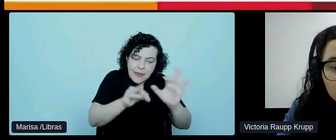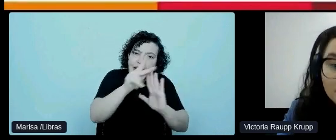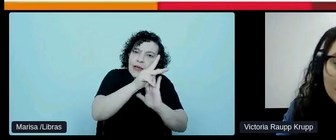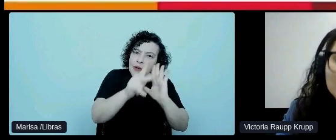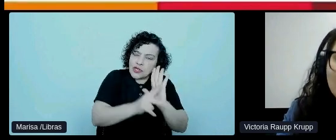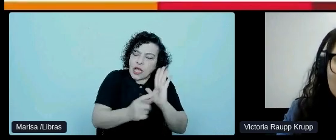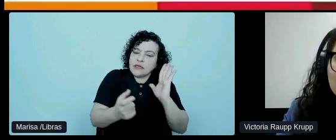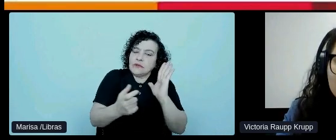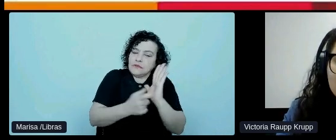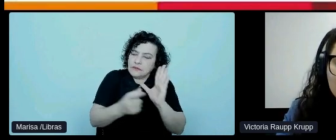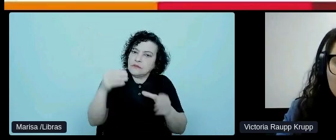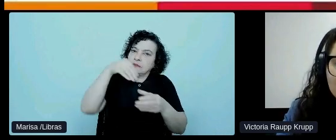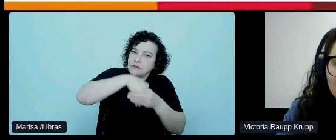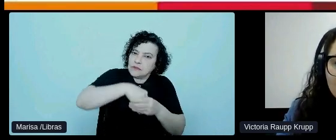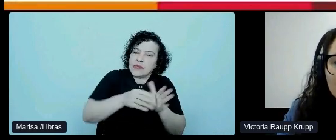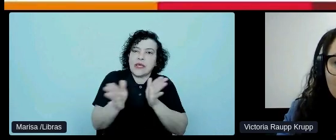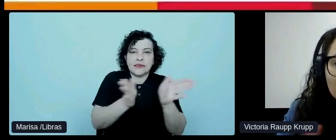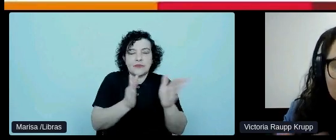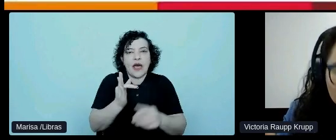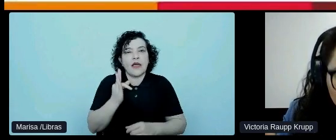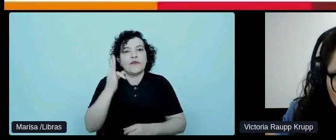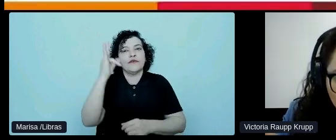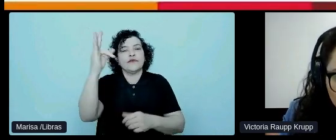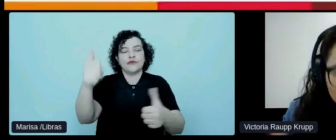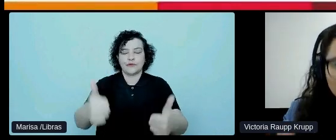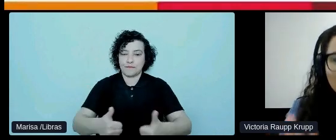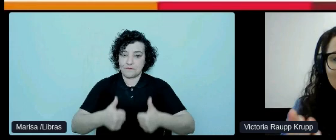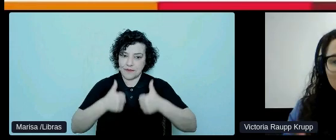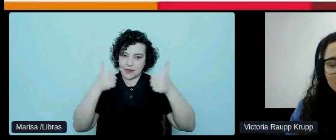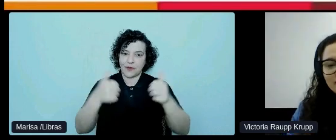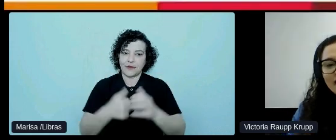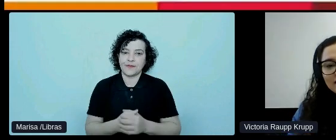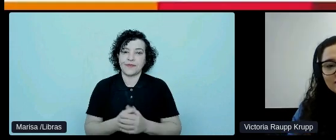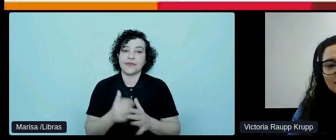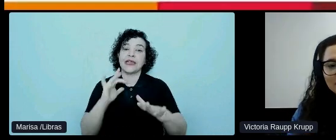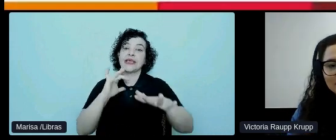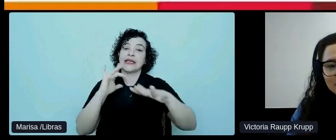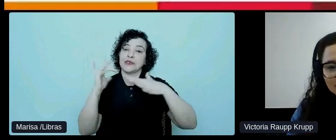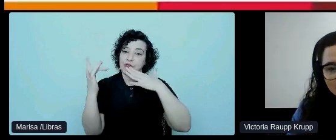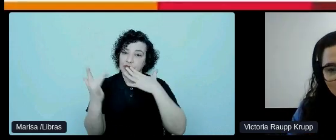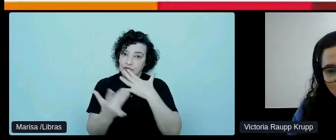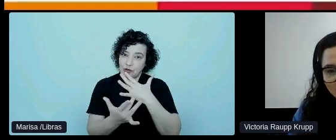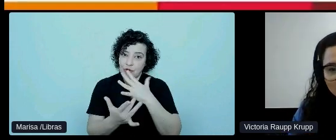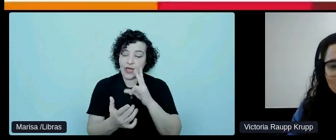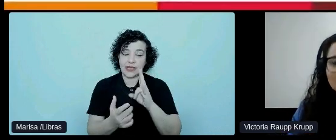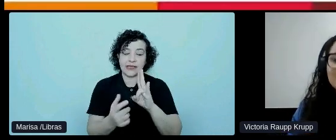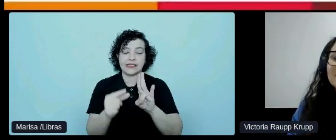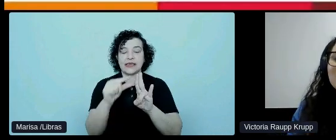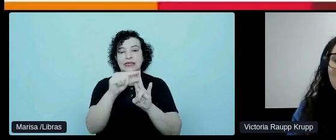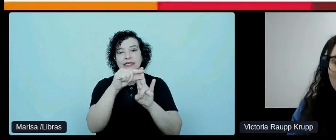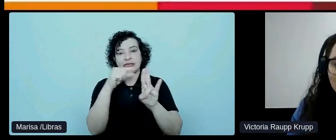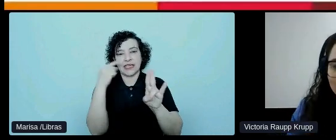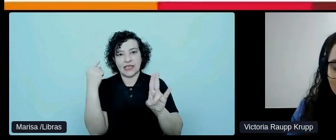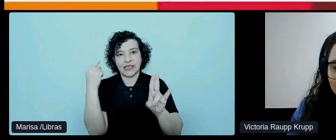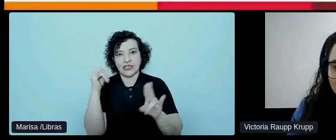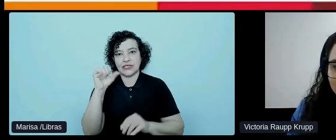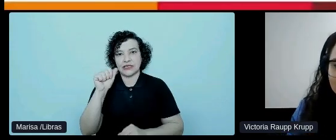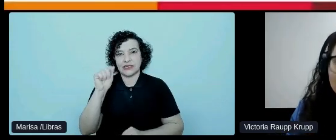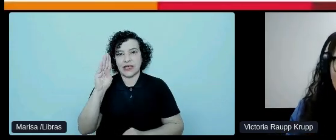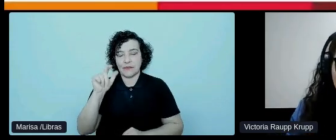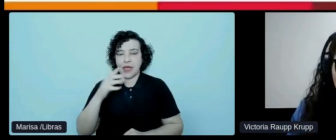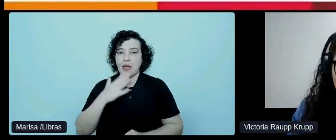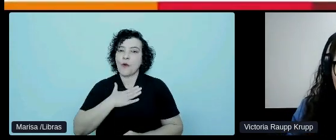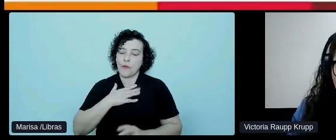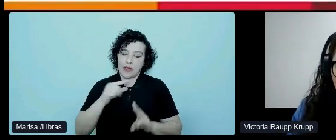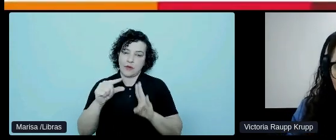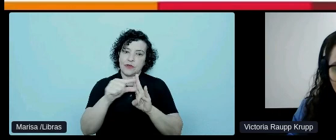seja também mais fácil, inclusive, no futuro. Aqui temos algumas redes sociais, LinkedIn da Isabel Mendes, o meu LinkedIn, estou lá